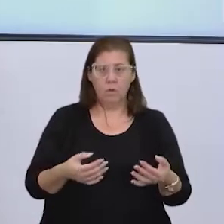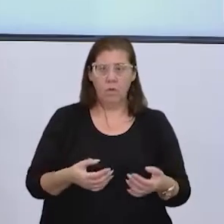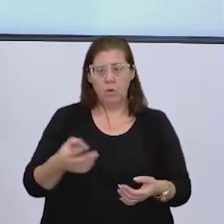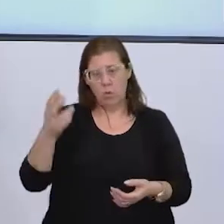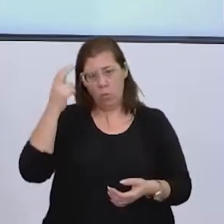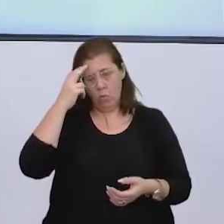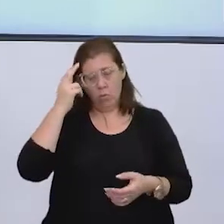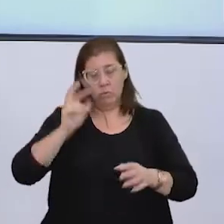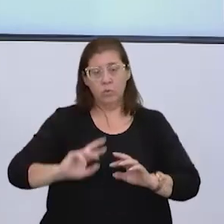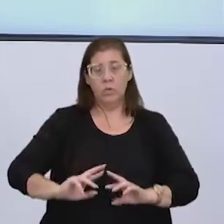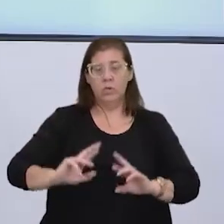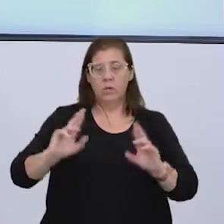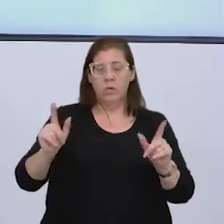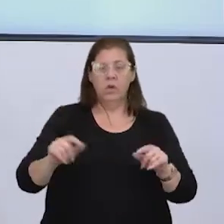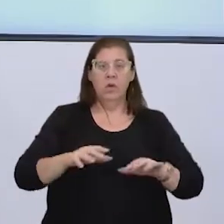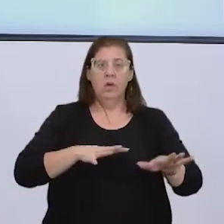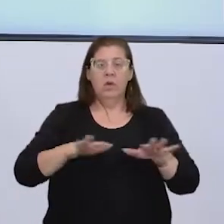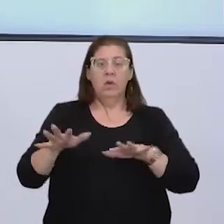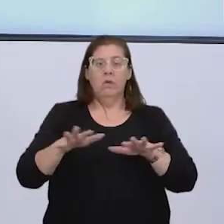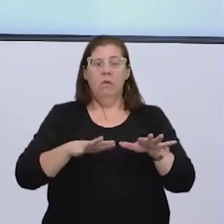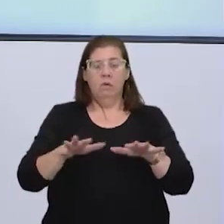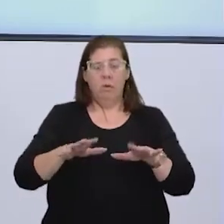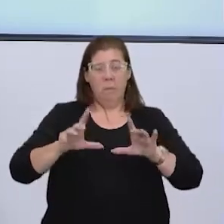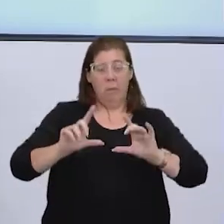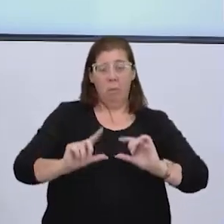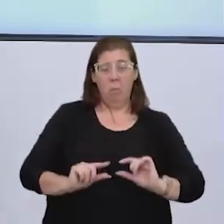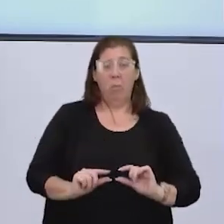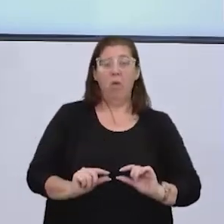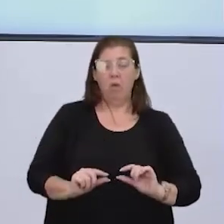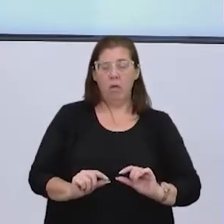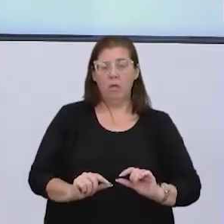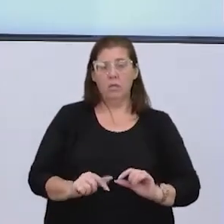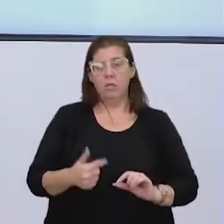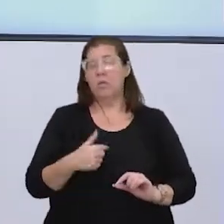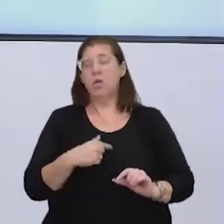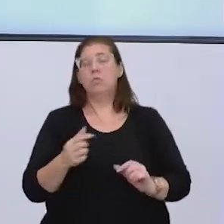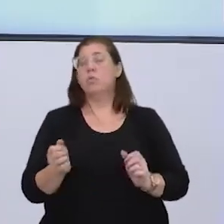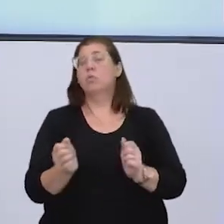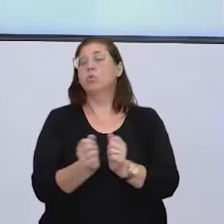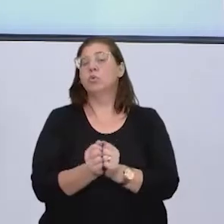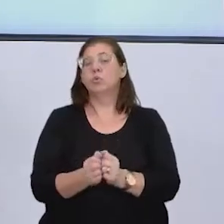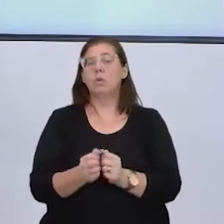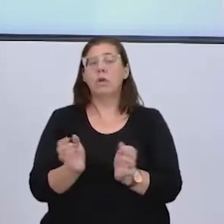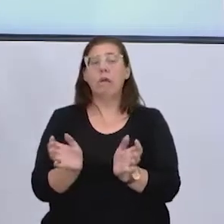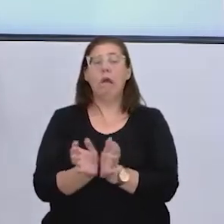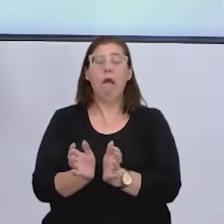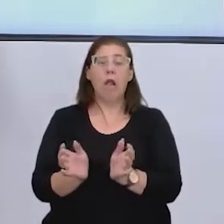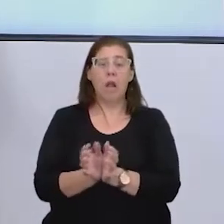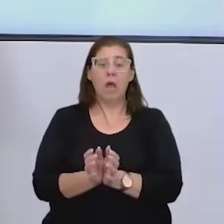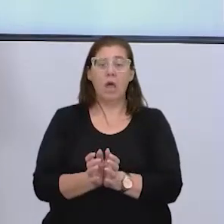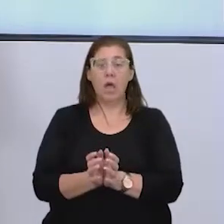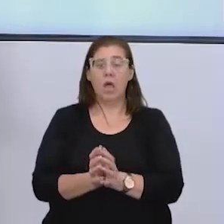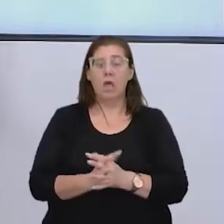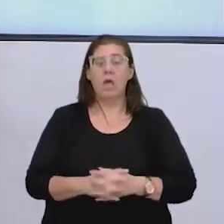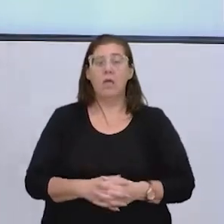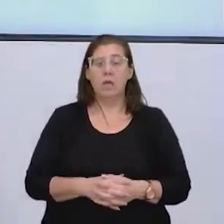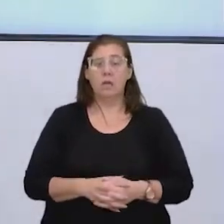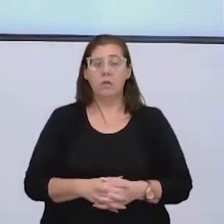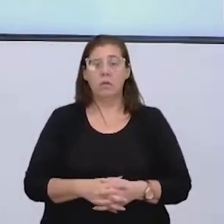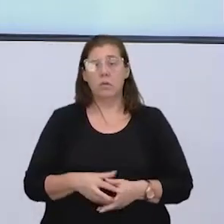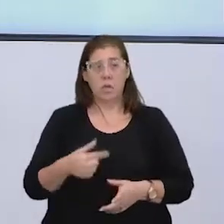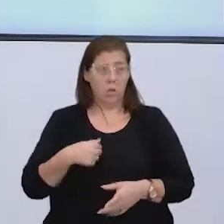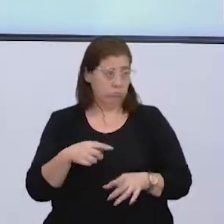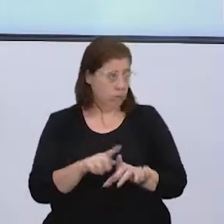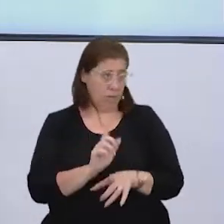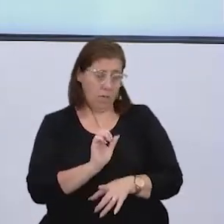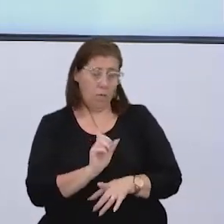contraculturas, mesmo quando a gente fala sobre movimentos menores, tipo, eu não sou com a galera que ouve sertanejo universitário e vai no Vila Mix. Eu